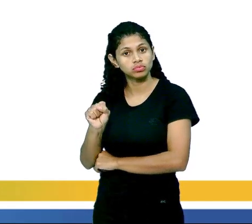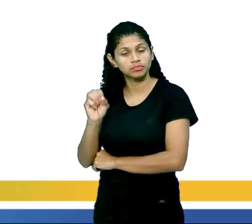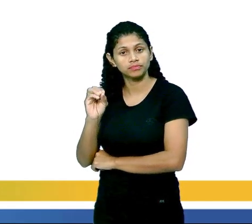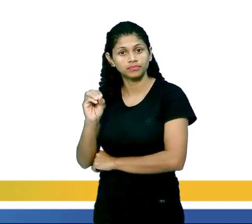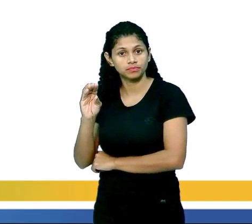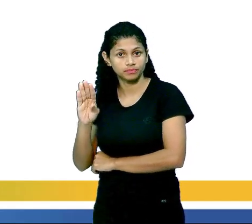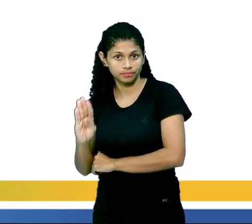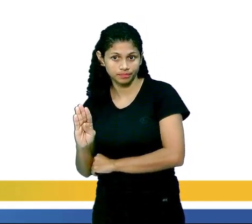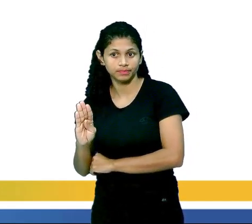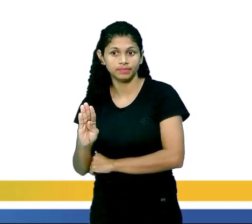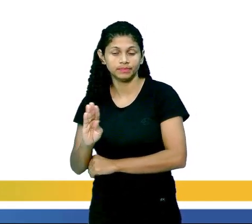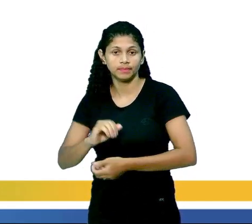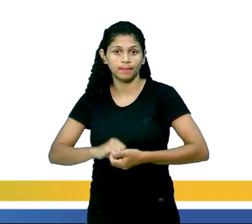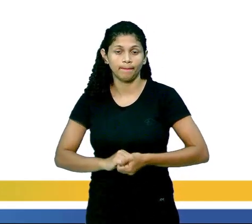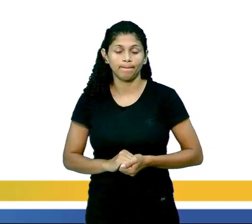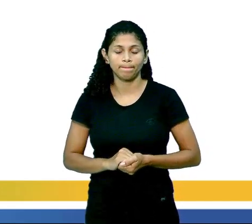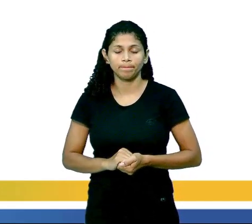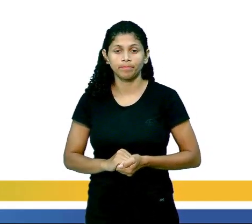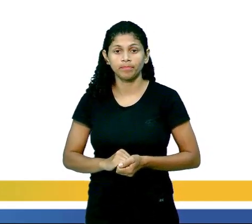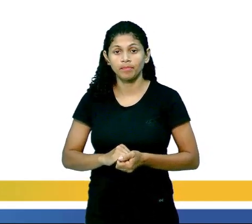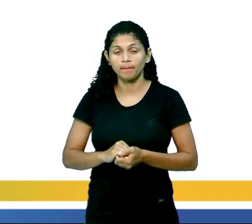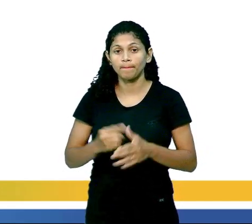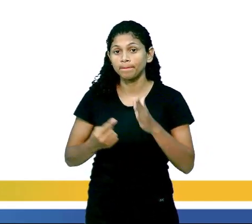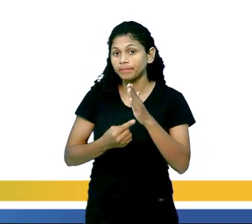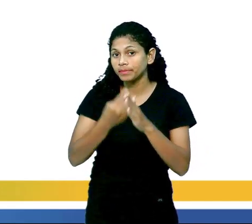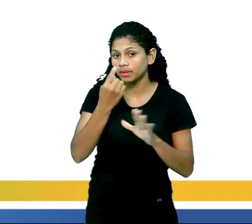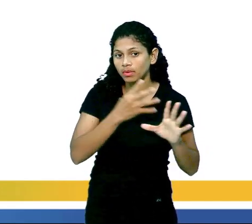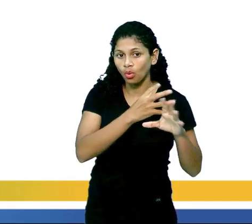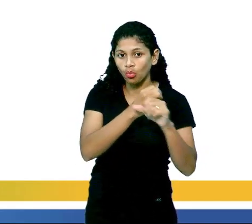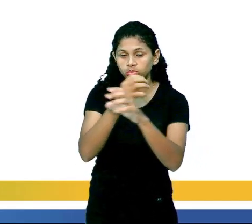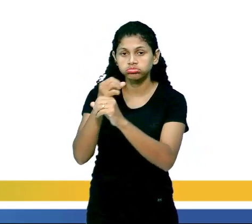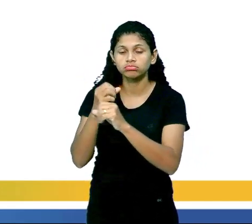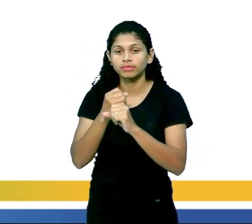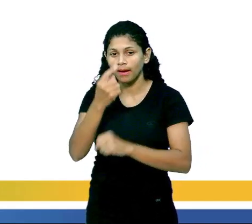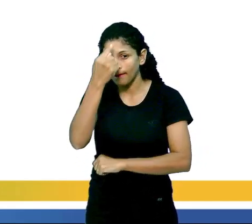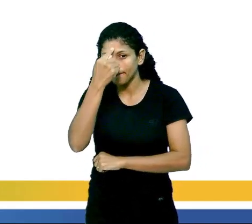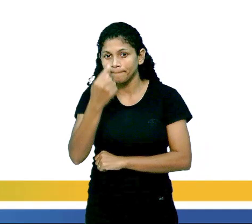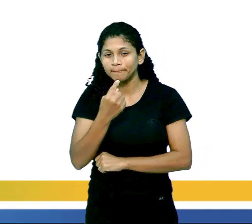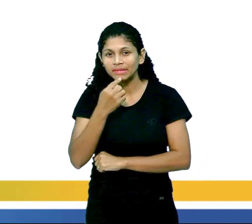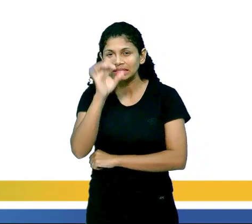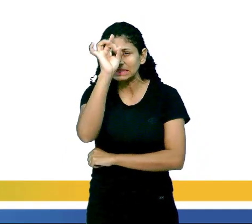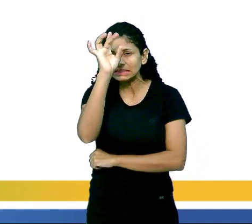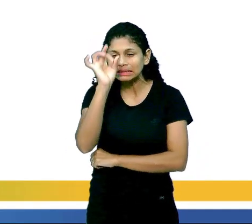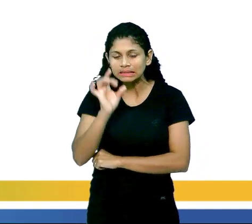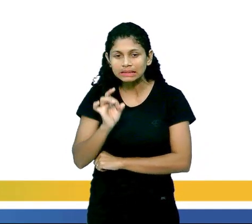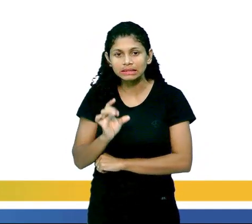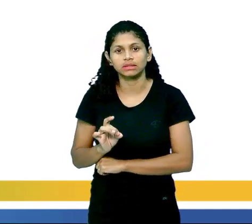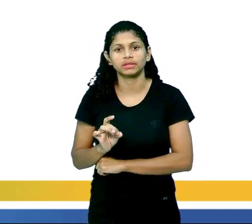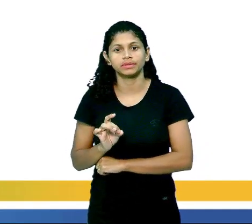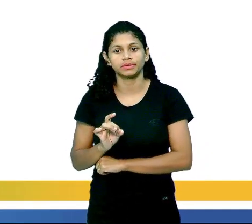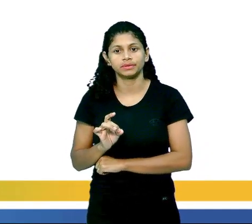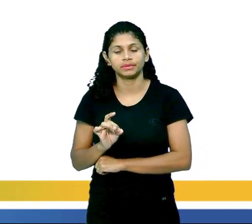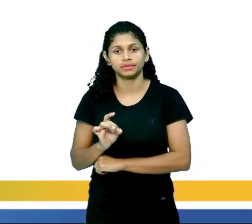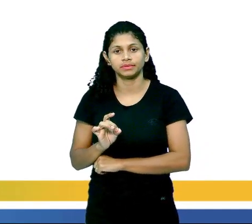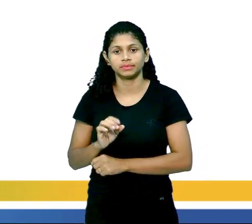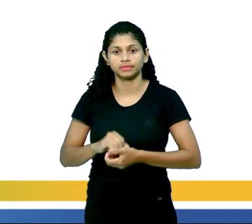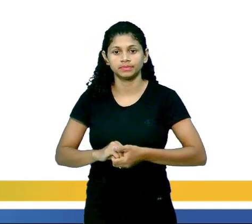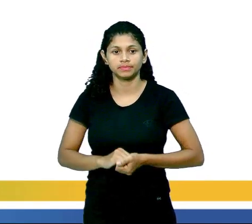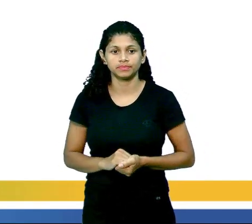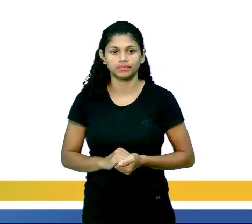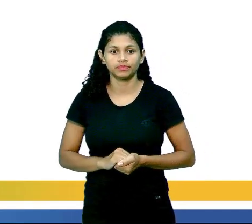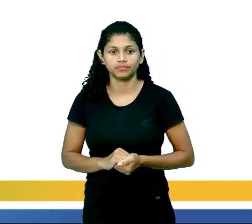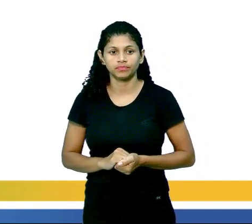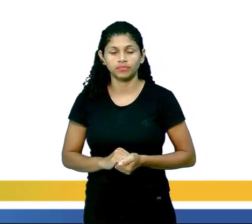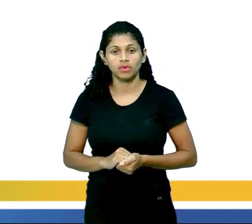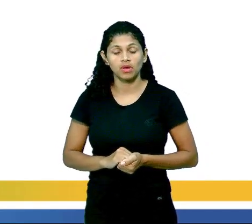calcularemos a imagem de cada um dos valores do domínio. Olha aí, quem é